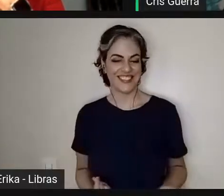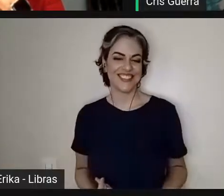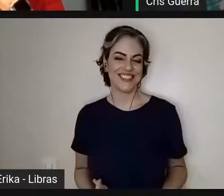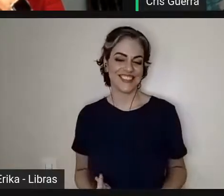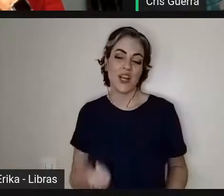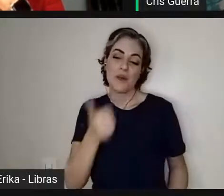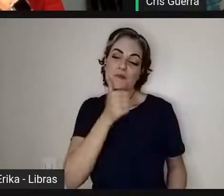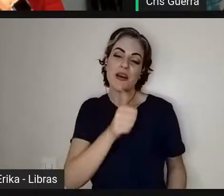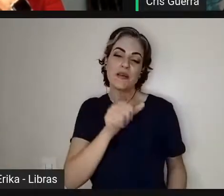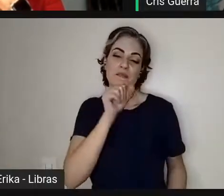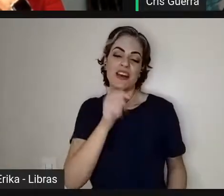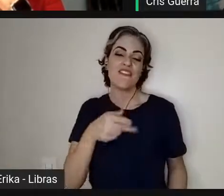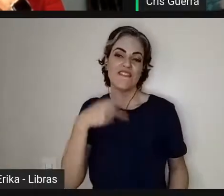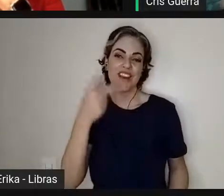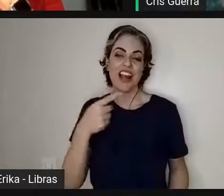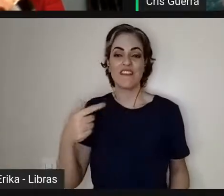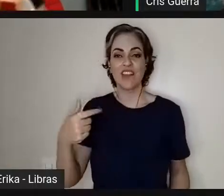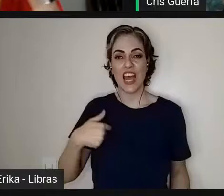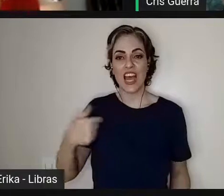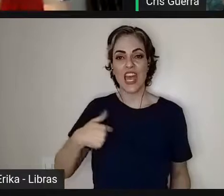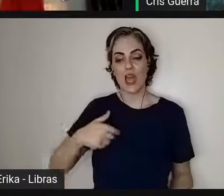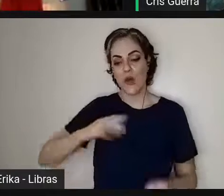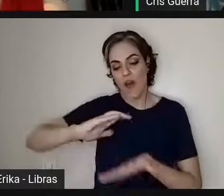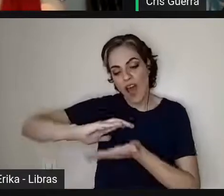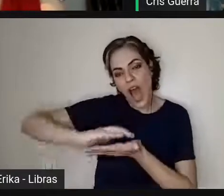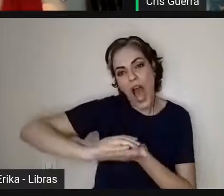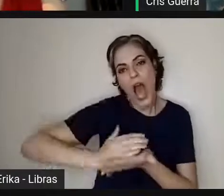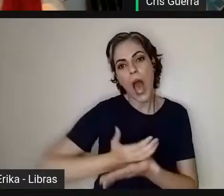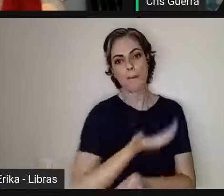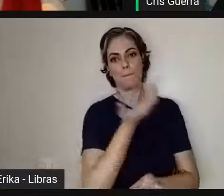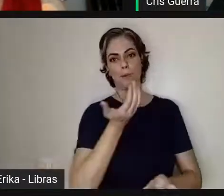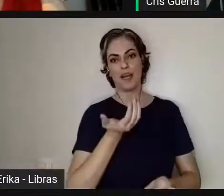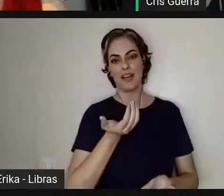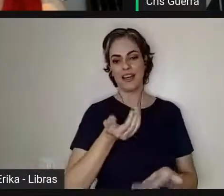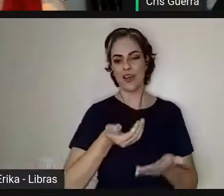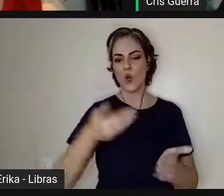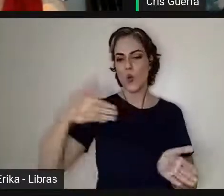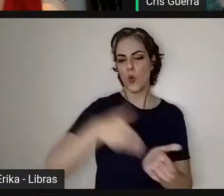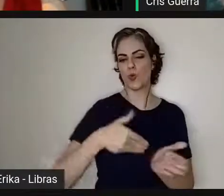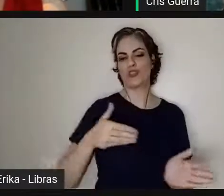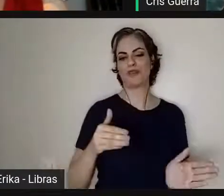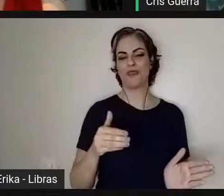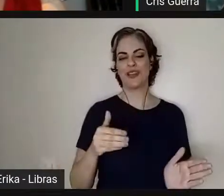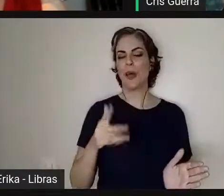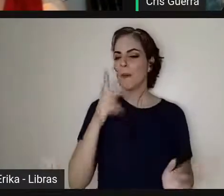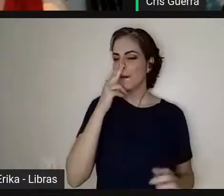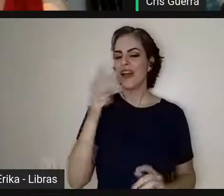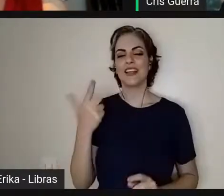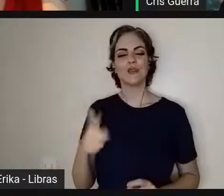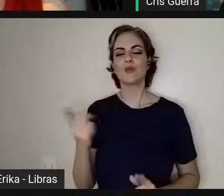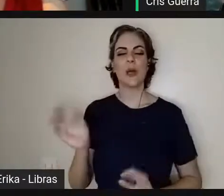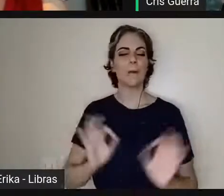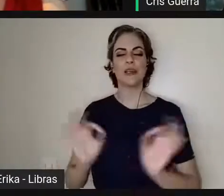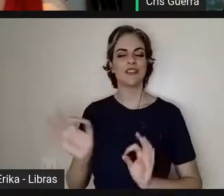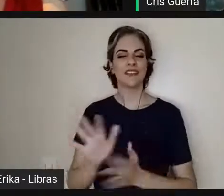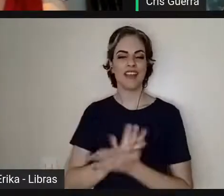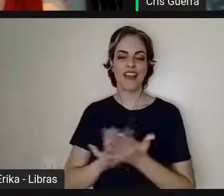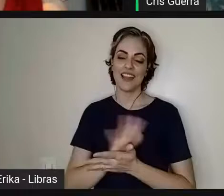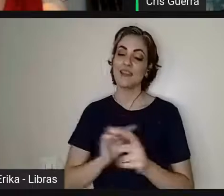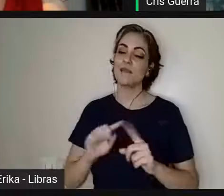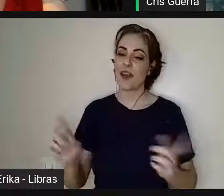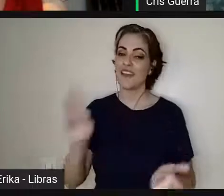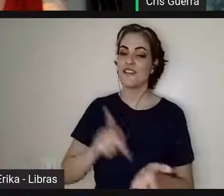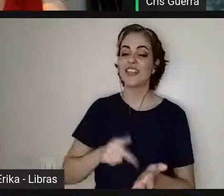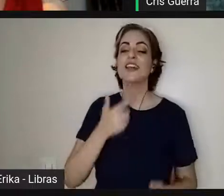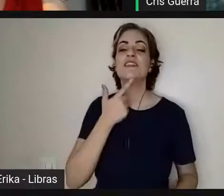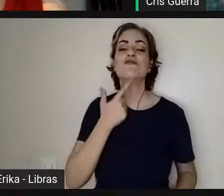mãe, mamãe falava que eu era a rapa do tacho, né, aquela que veio assim, sem muito planejar, mas na verdade minha mãe queria